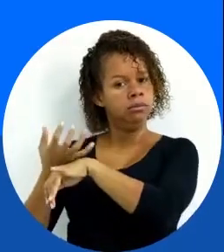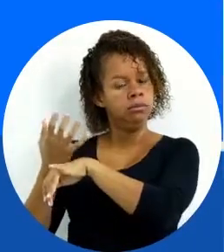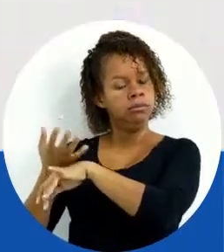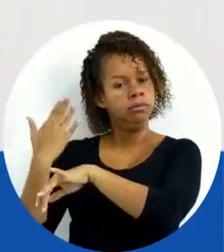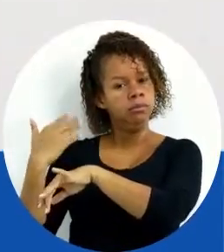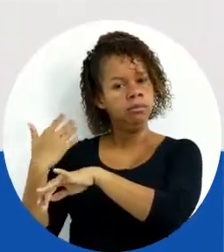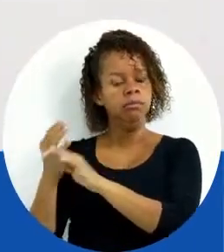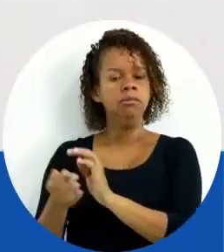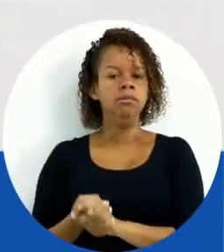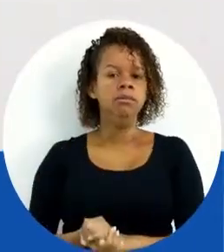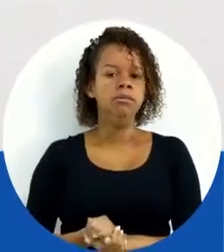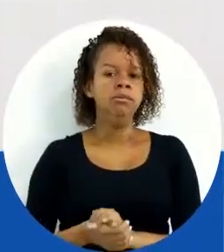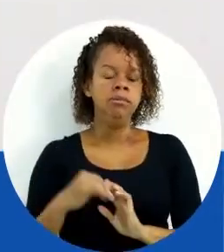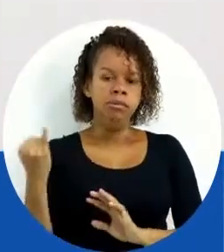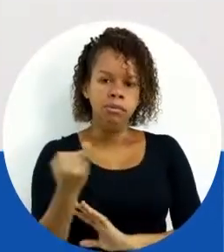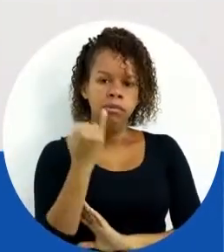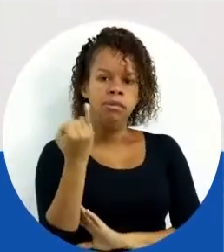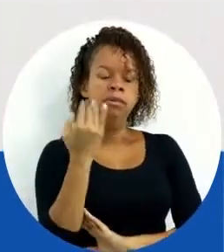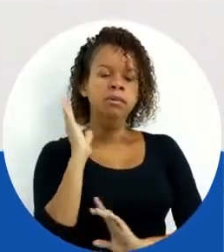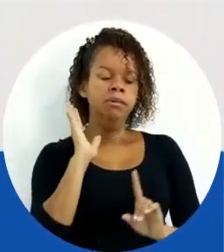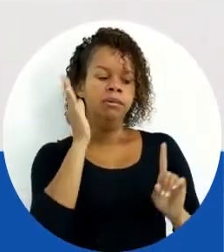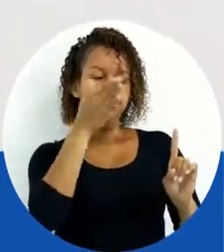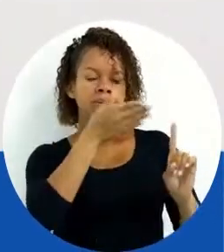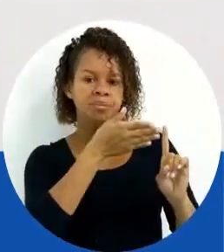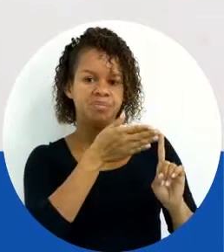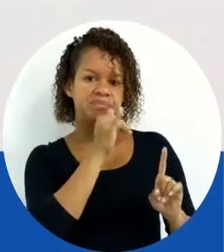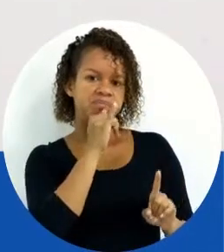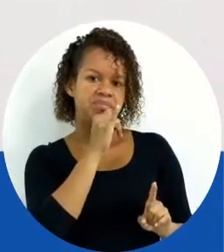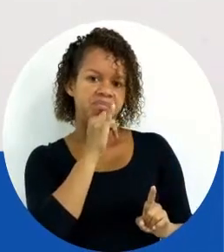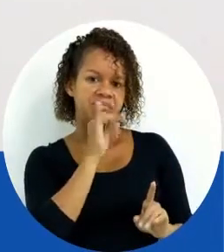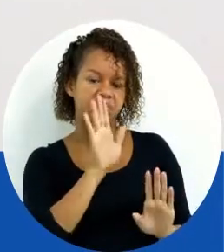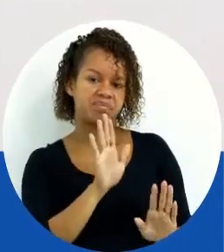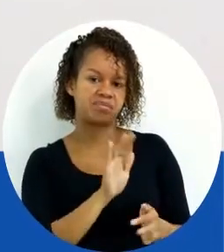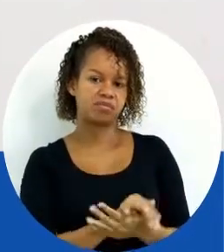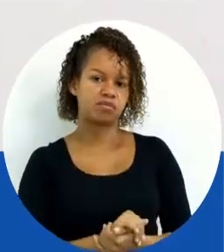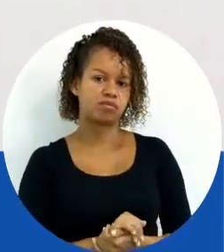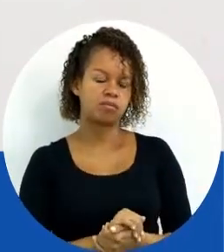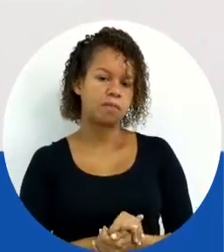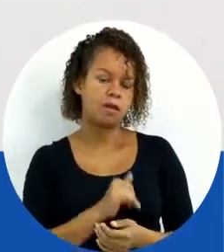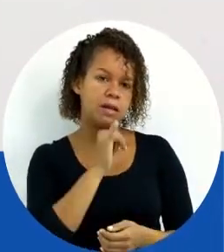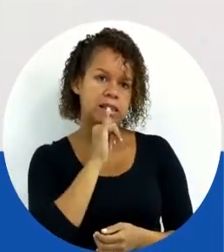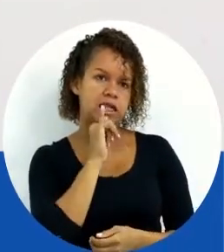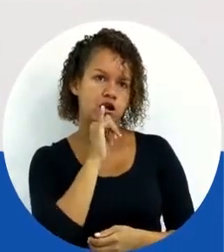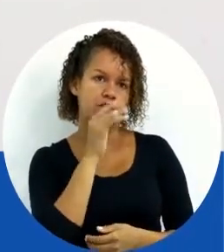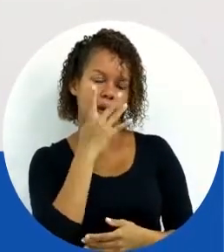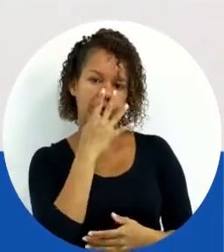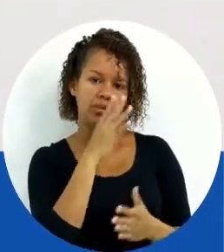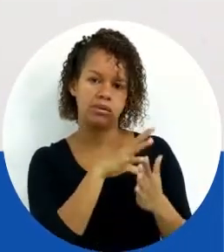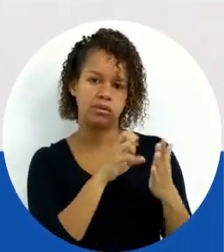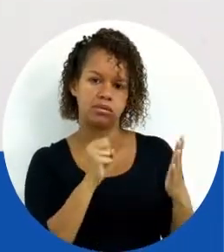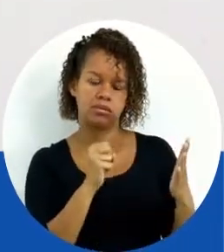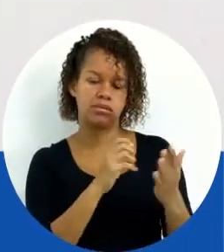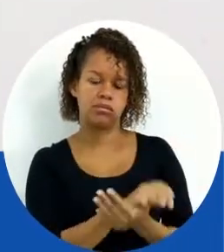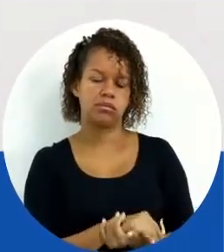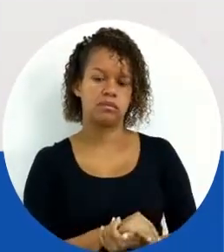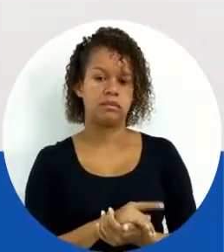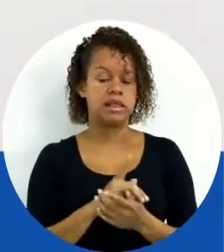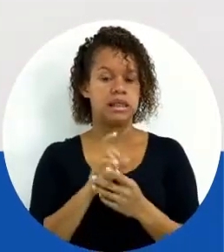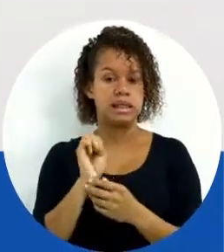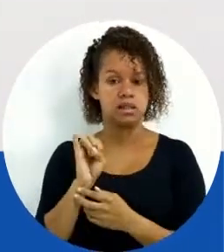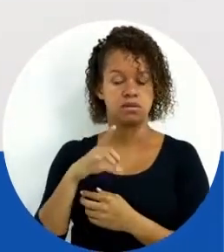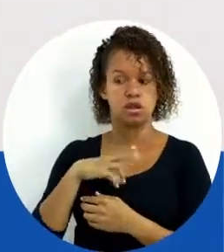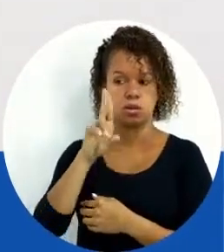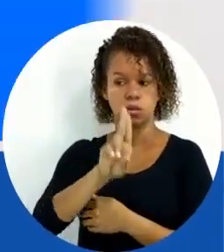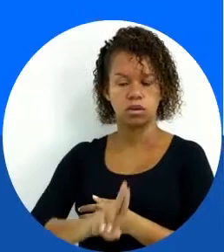anteriores. É importante também destacar que aqui, por exemplo, um exemplo similar, no mesmo sistema Pérgamo, se